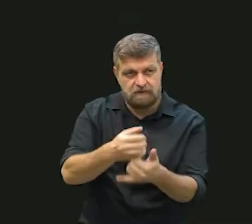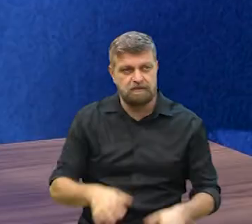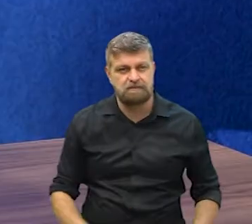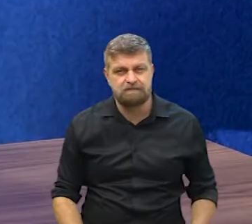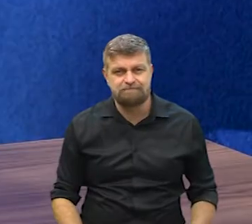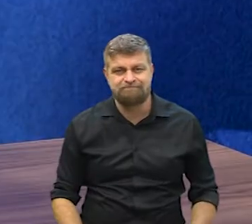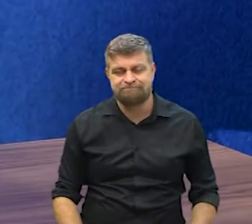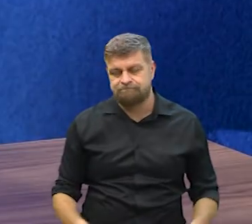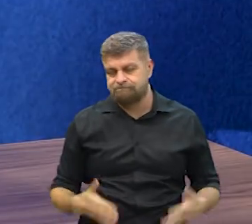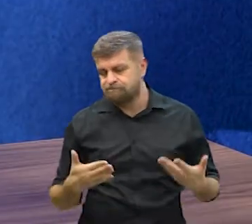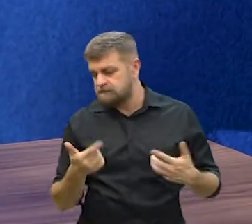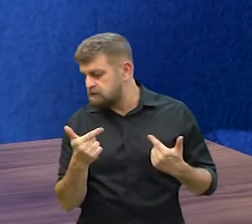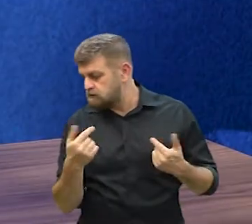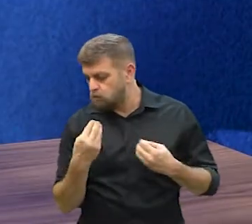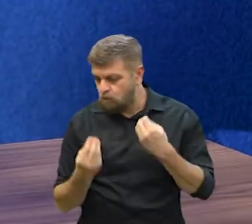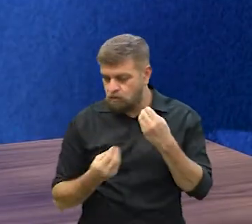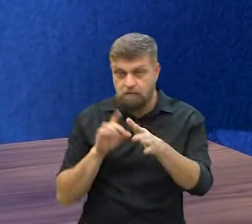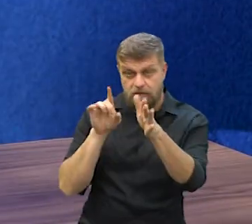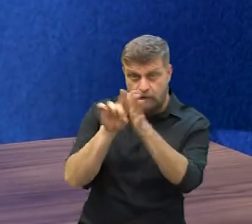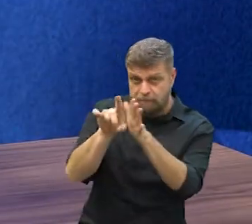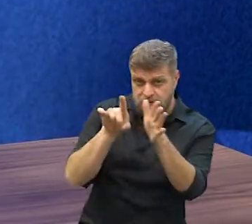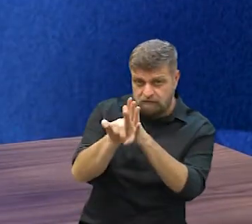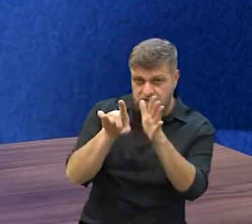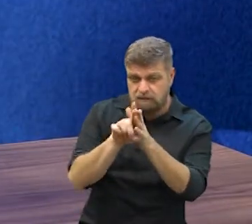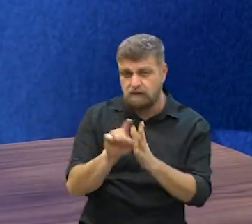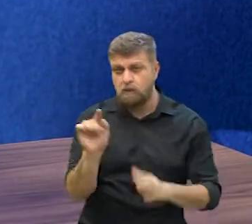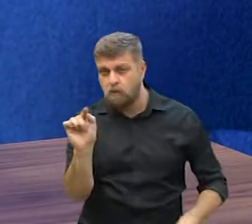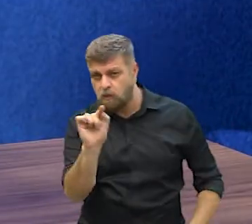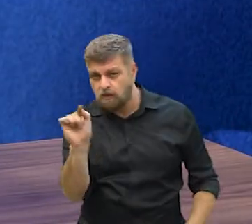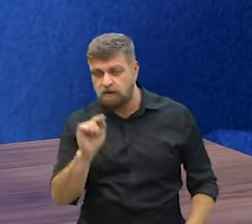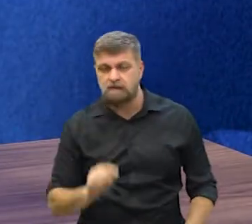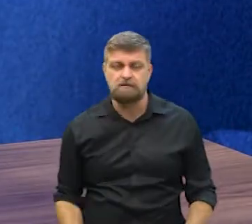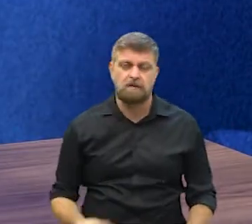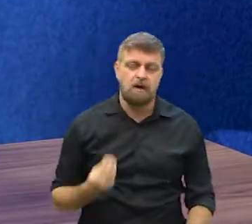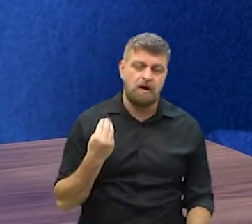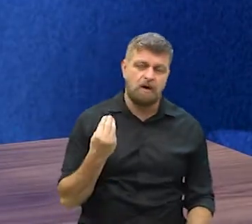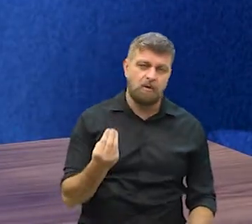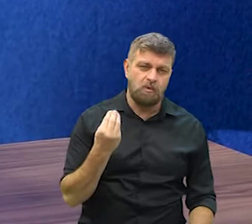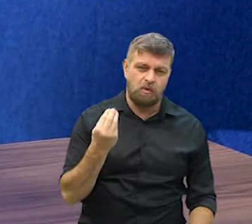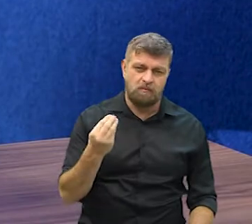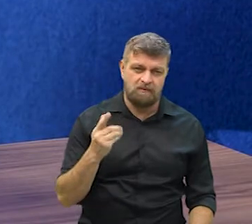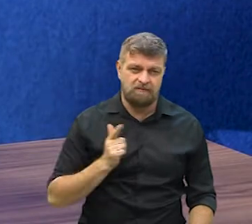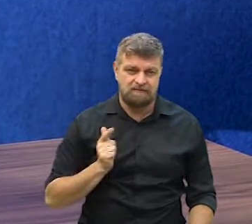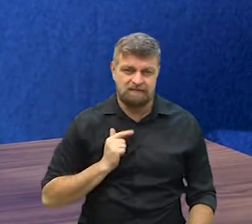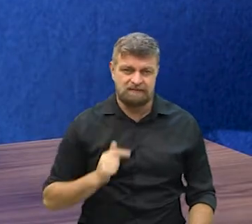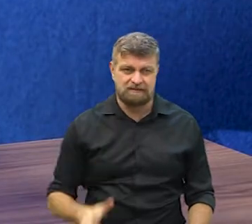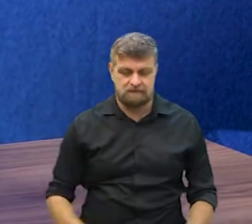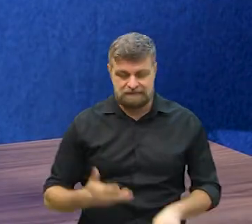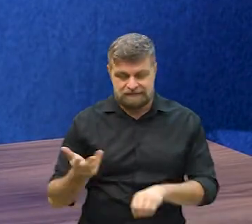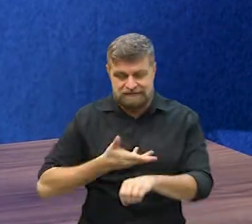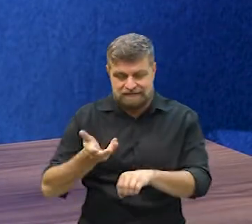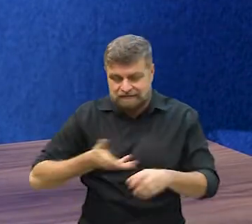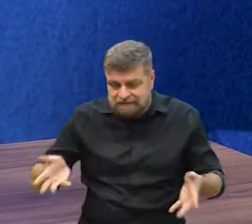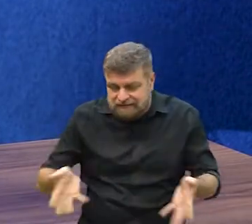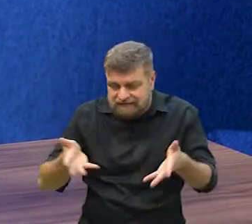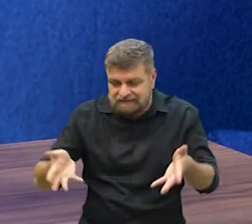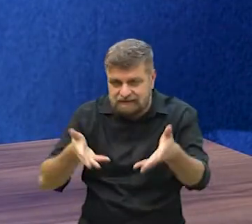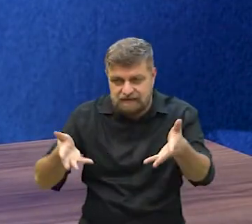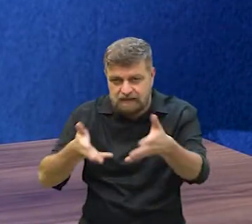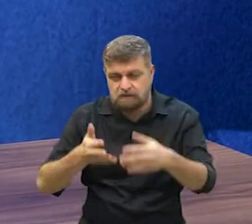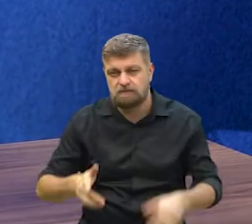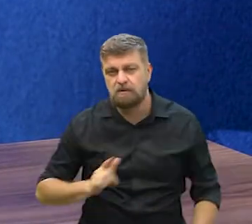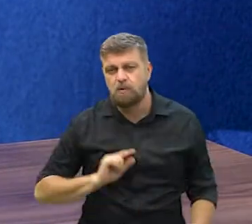plataforma. Guilherme, não tem como deixar de perguntar para você como foi passar por uma